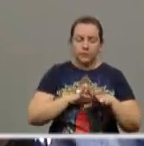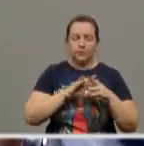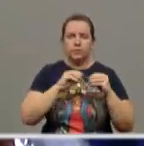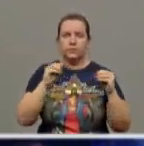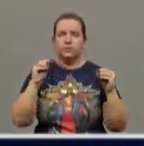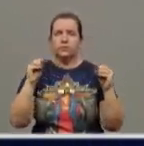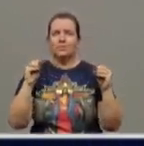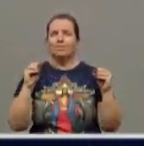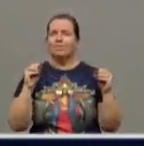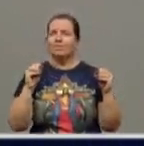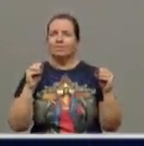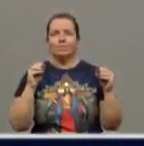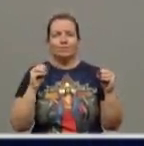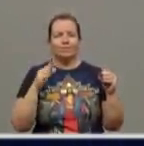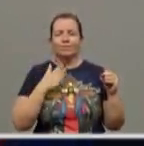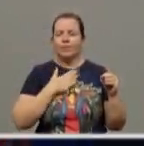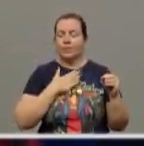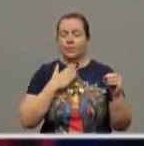Vem me curar,